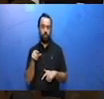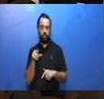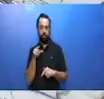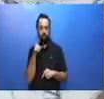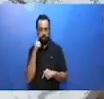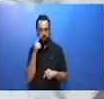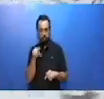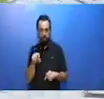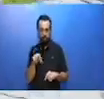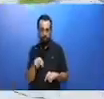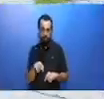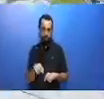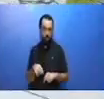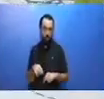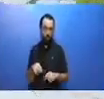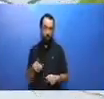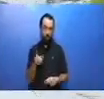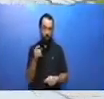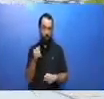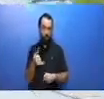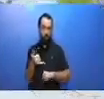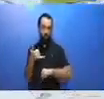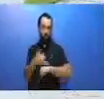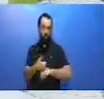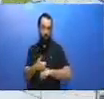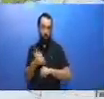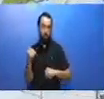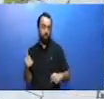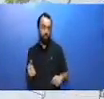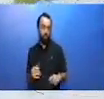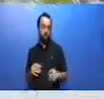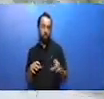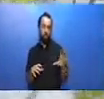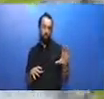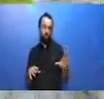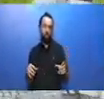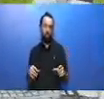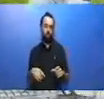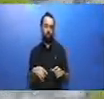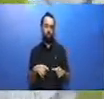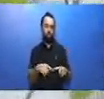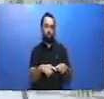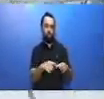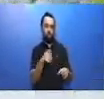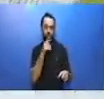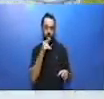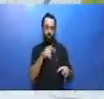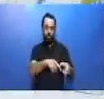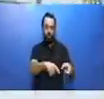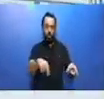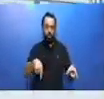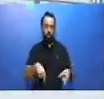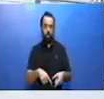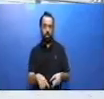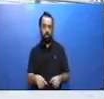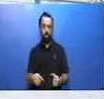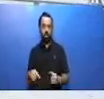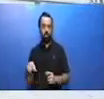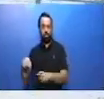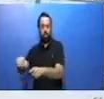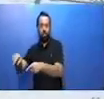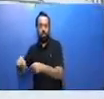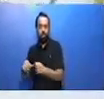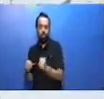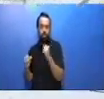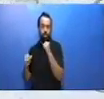ver o centro da cidade, a região dos lagos, o Distrito Industrial 2,